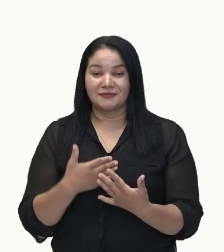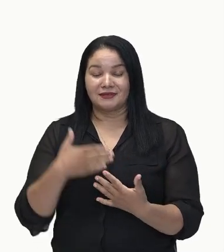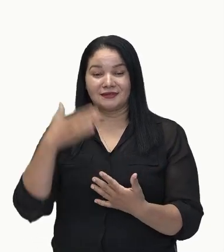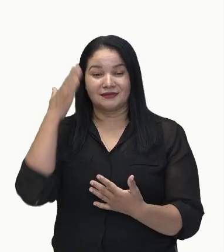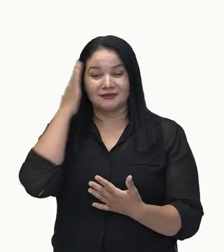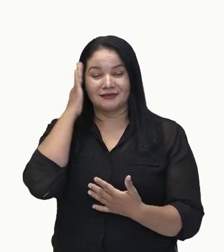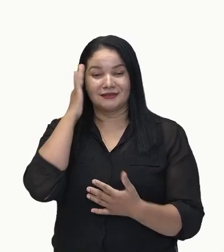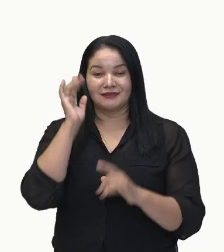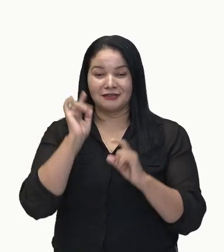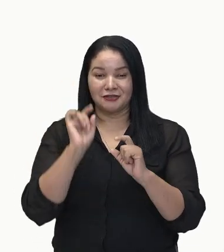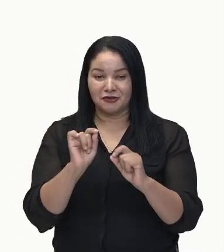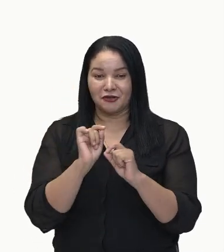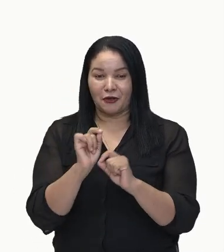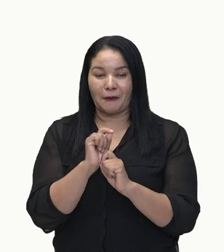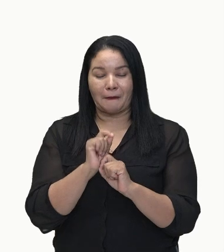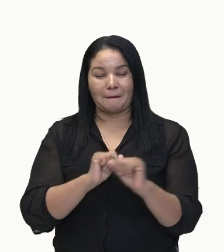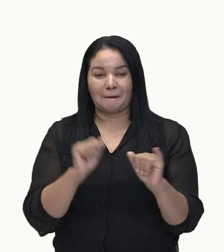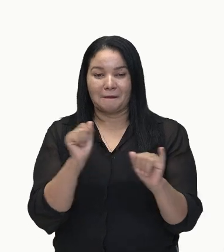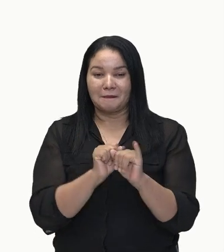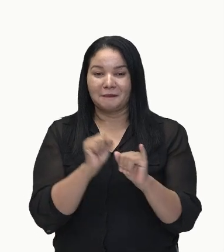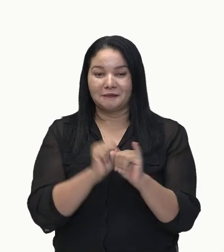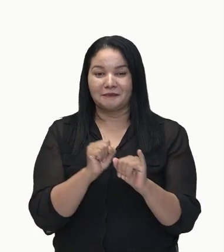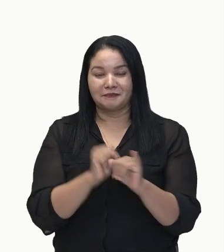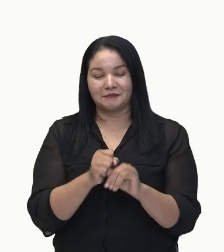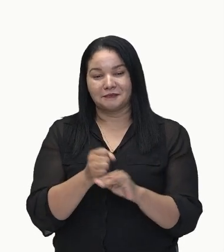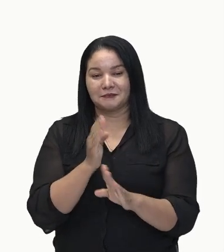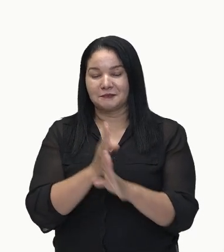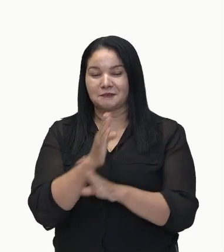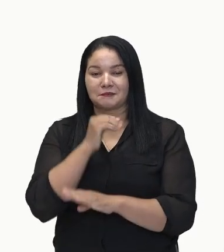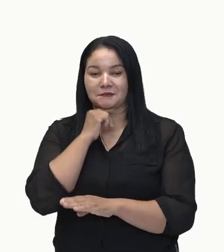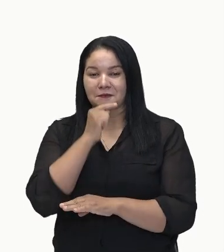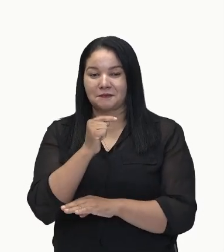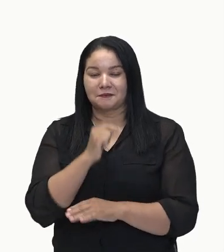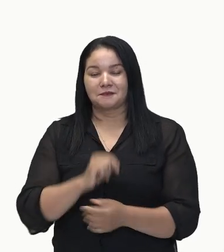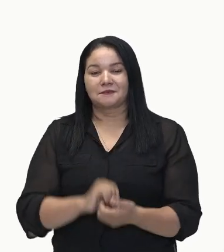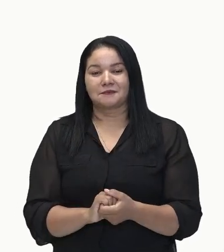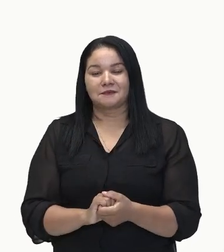sujeito inexistente. Porque